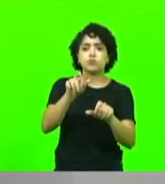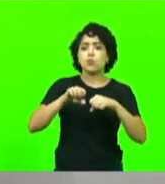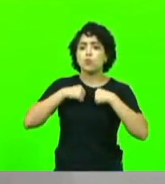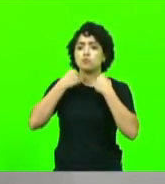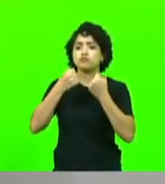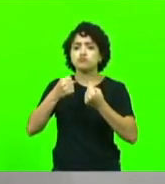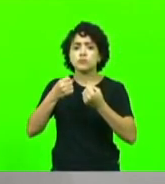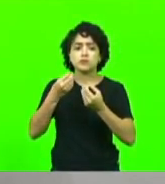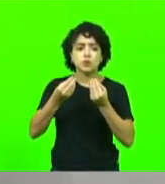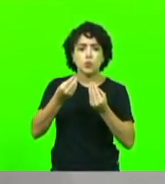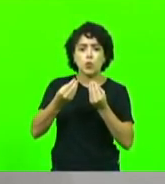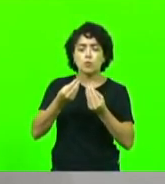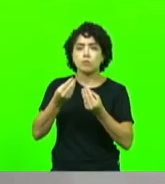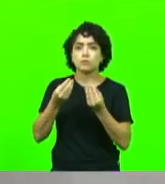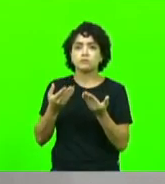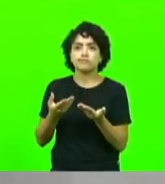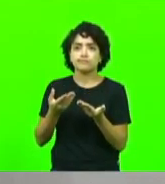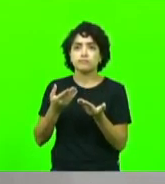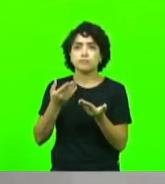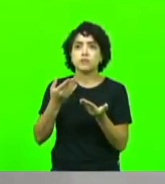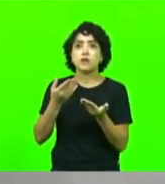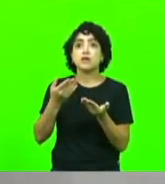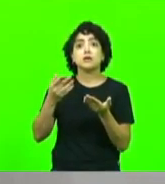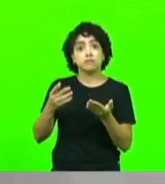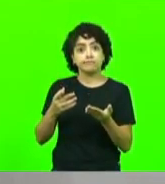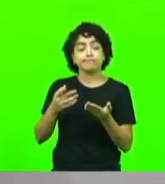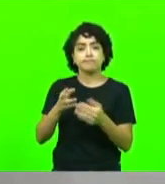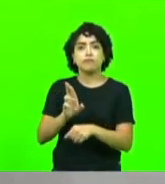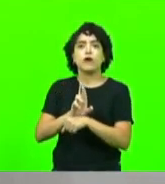força. E vai representar o Brasil